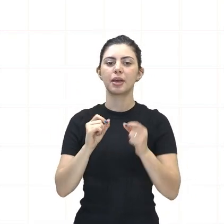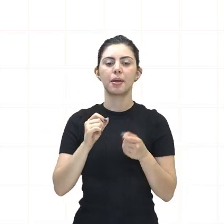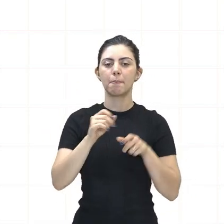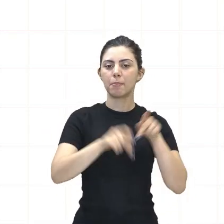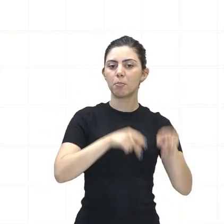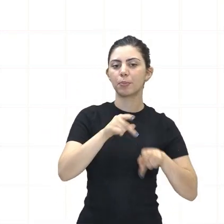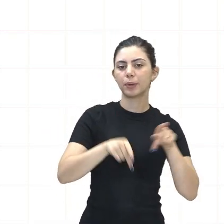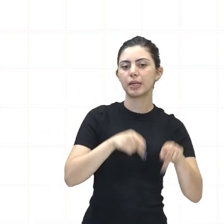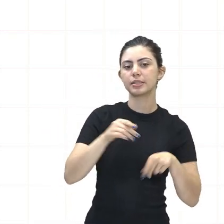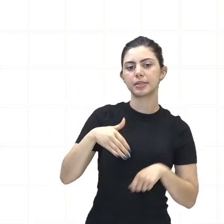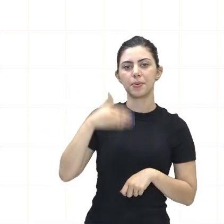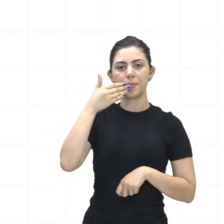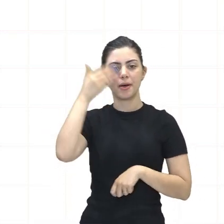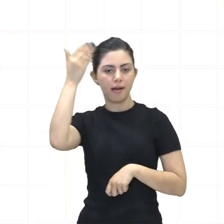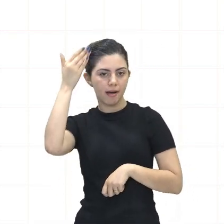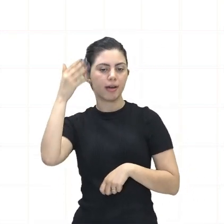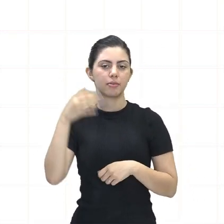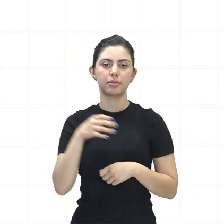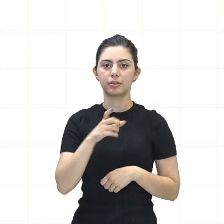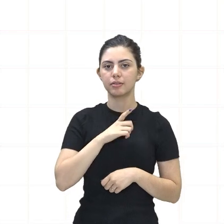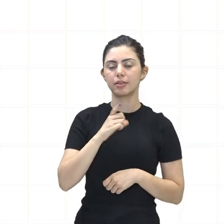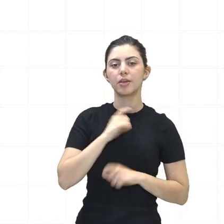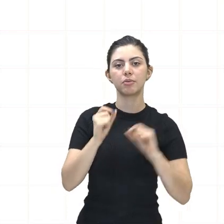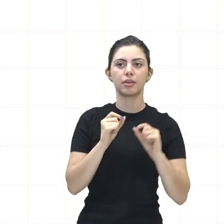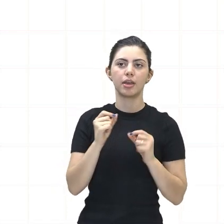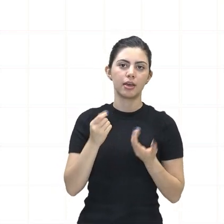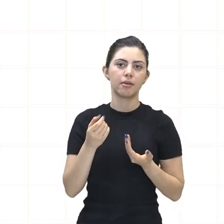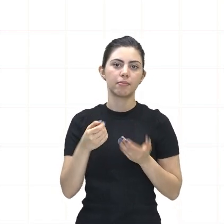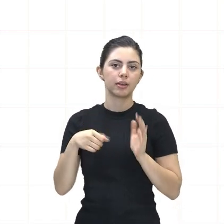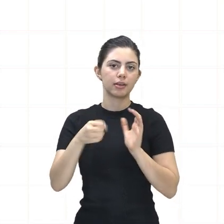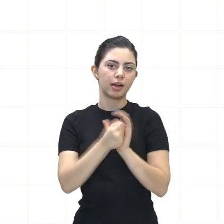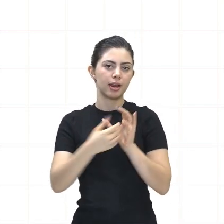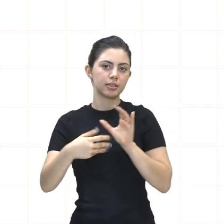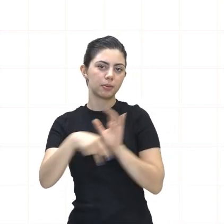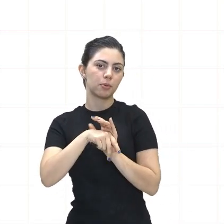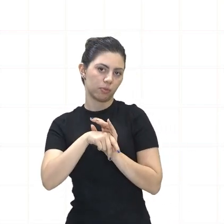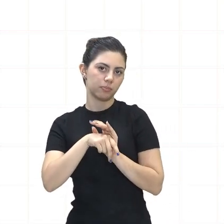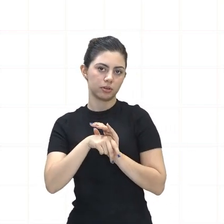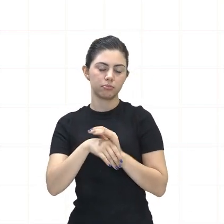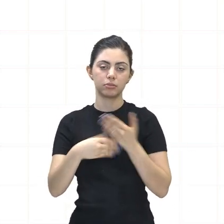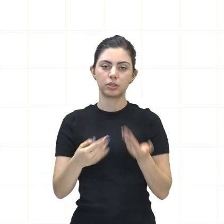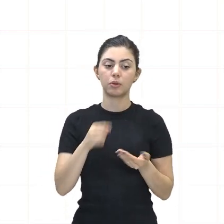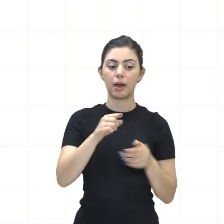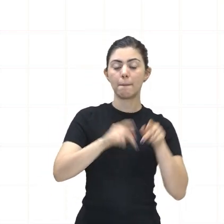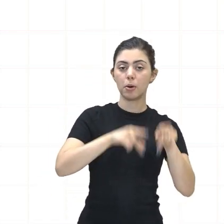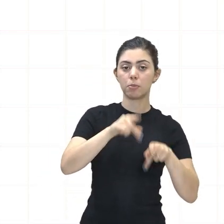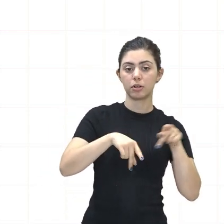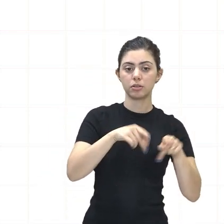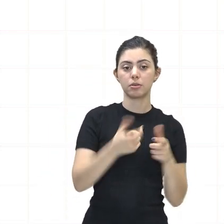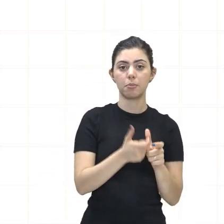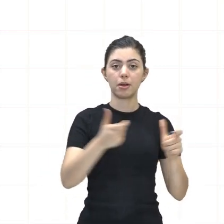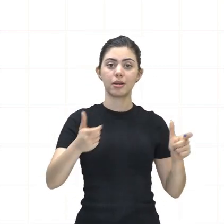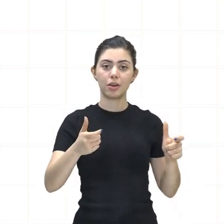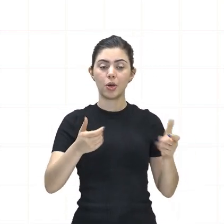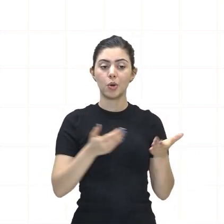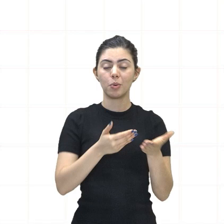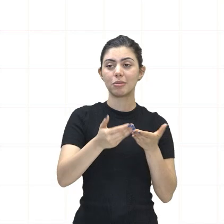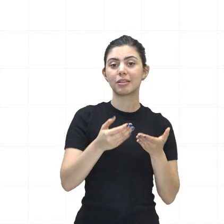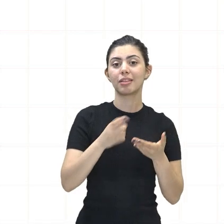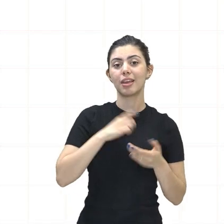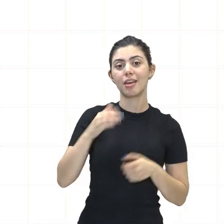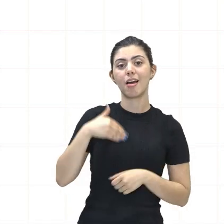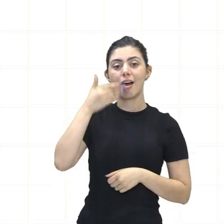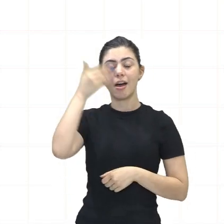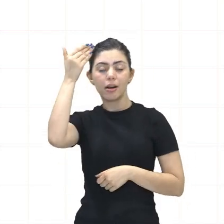com um perfil diferente, né? É porque a maioria da população tem referências árabes, são